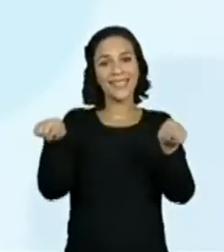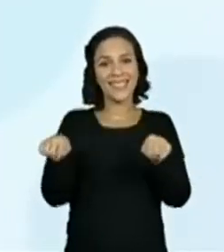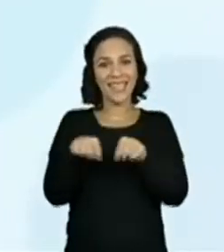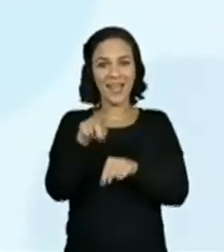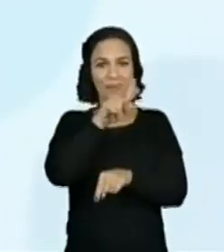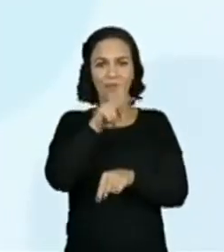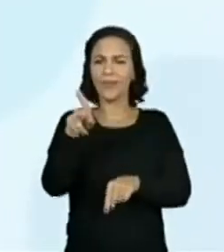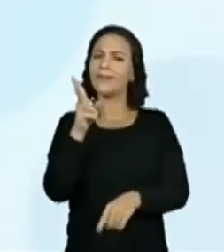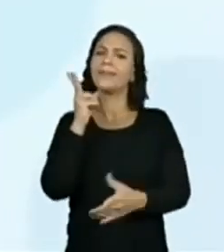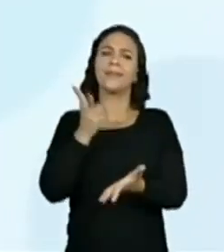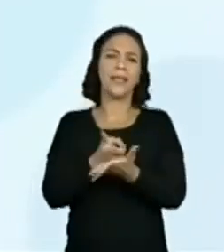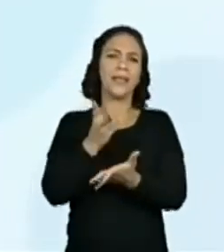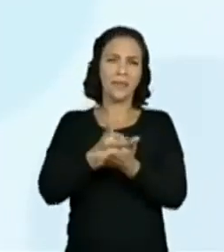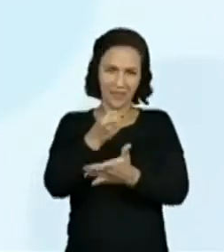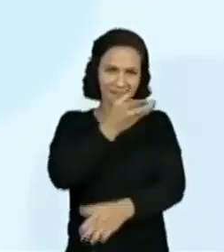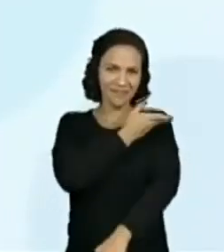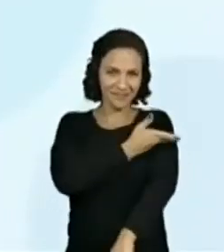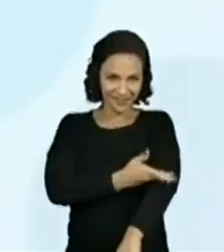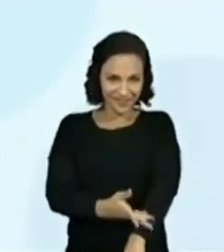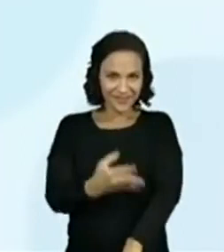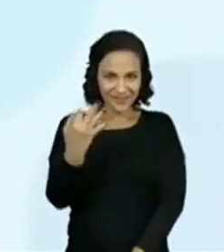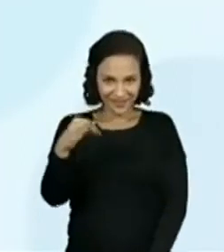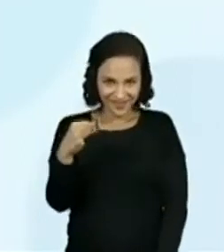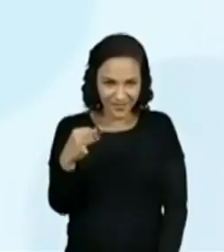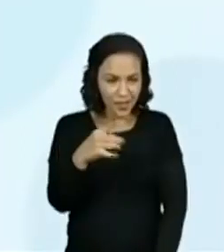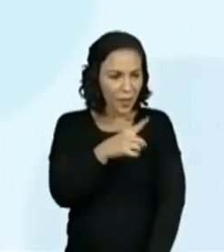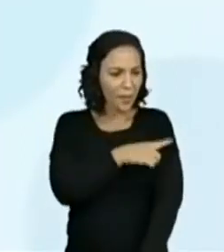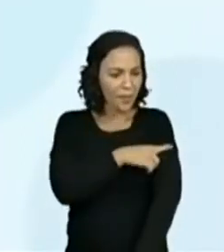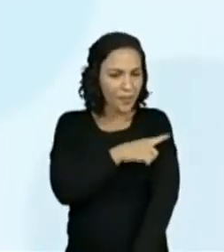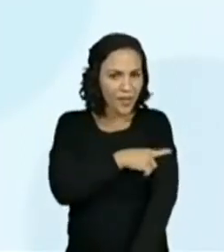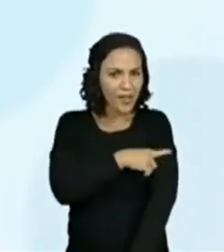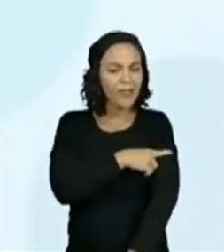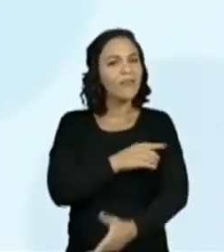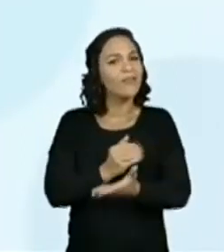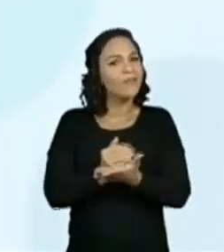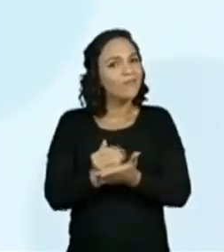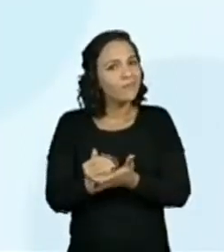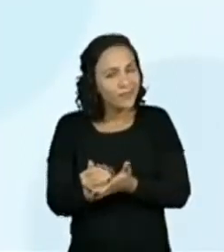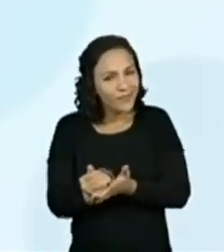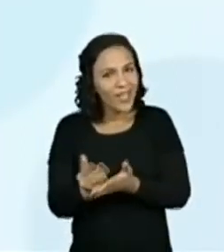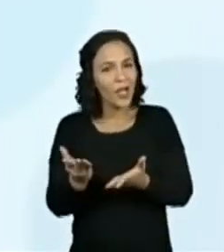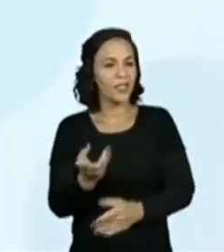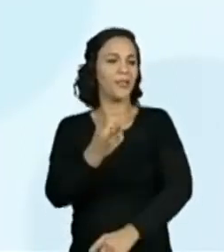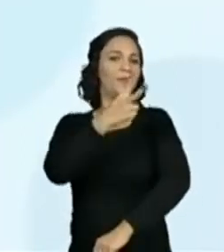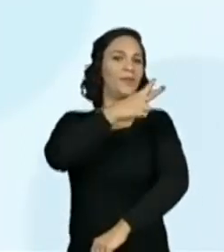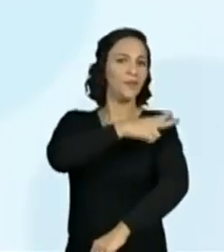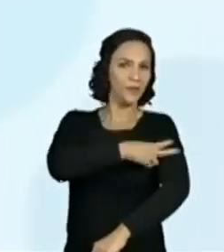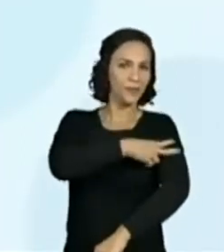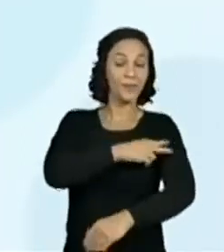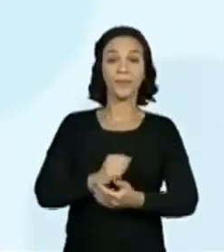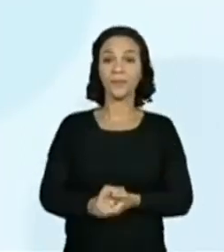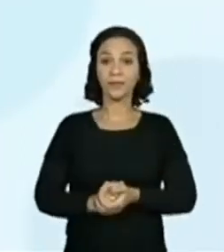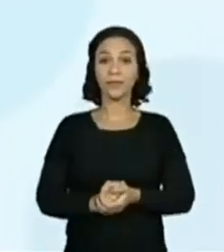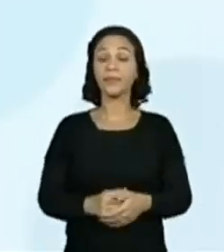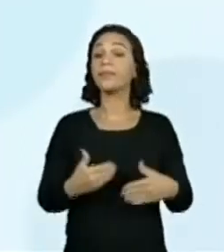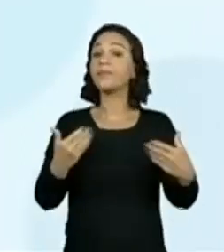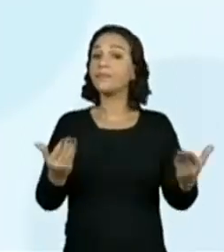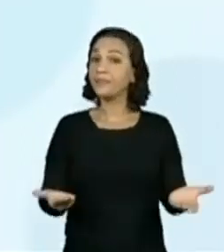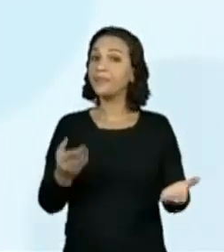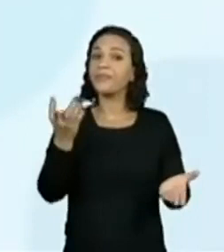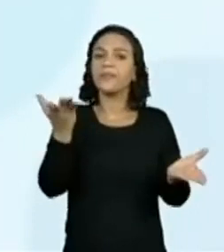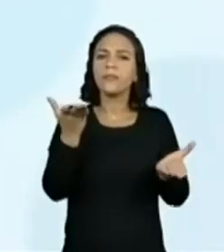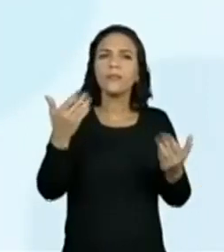vocês já estão habituados, desde o primeiro aninho lá, já aparecem alguns números. E nós vamos aqui